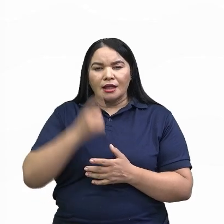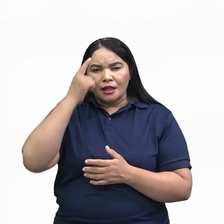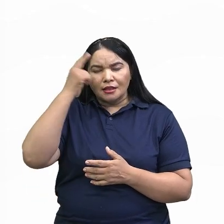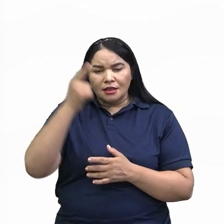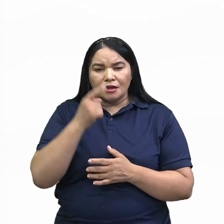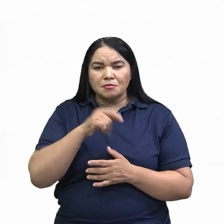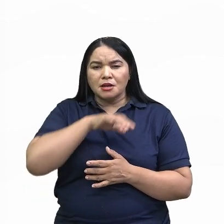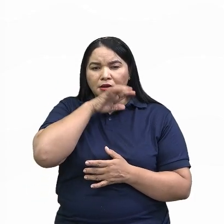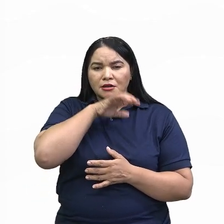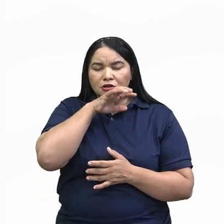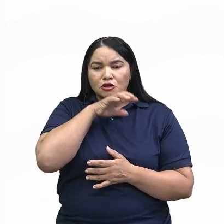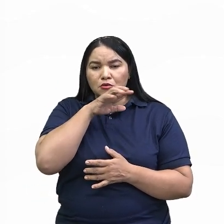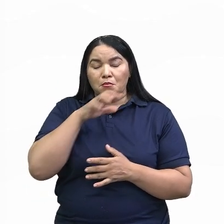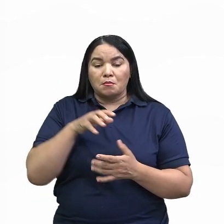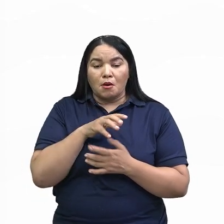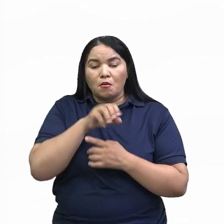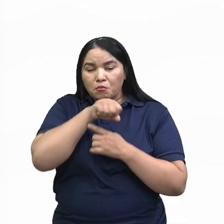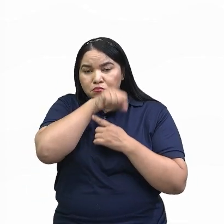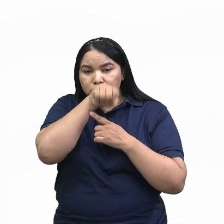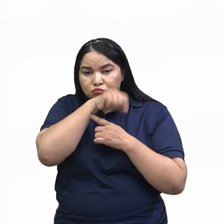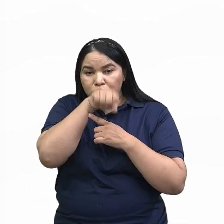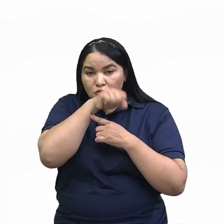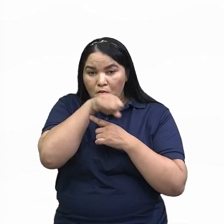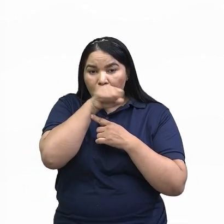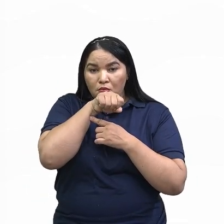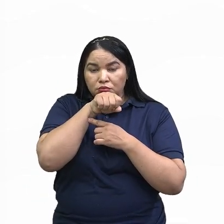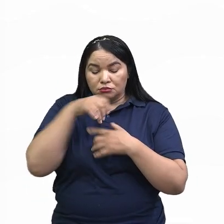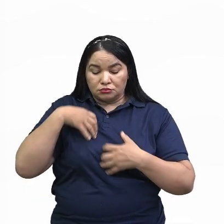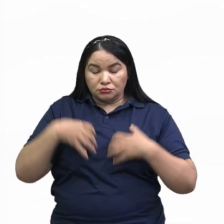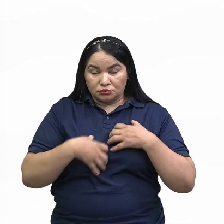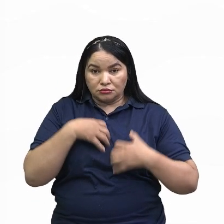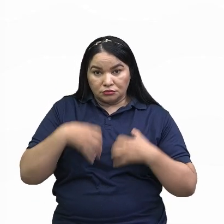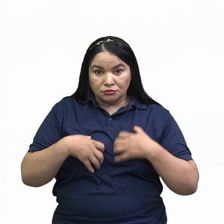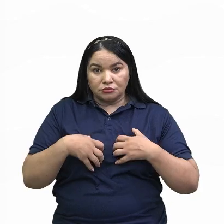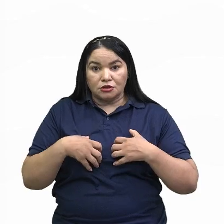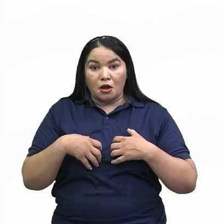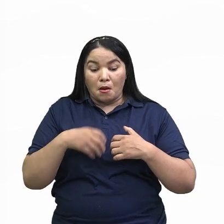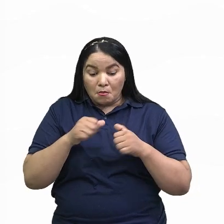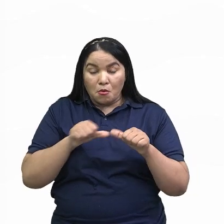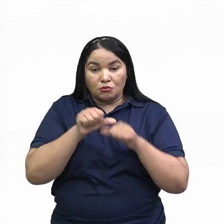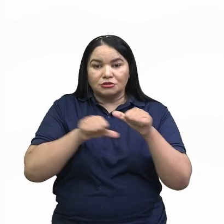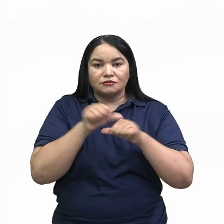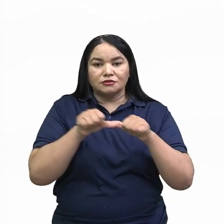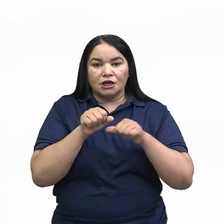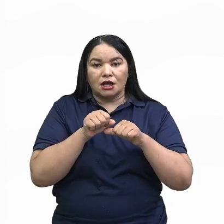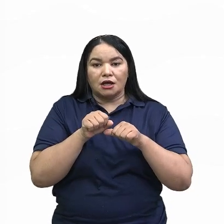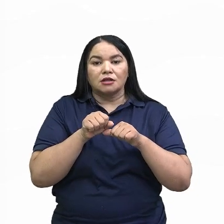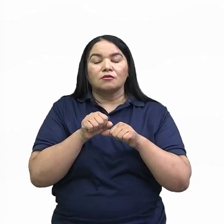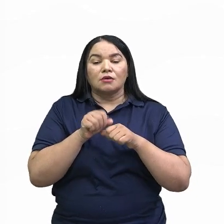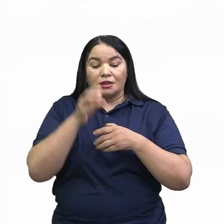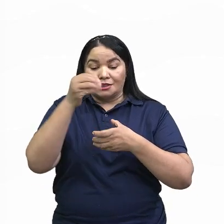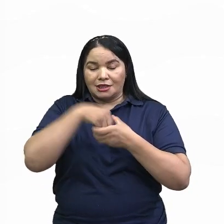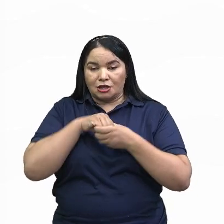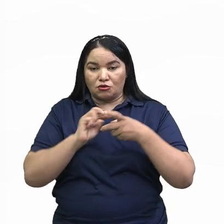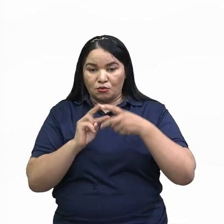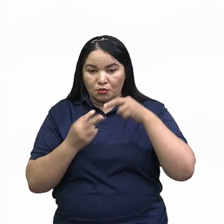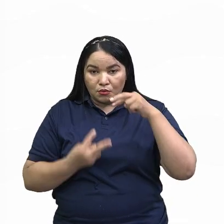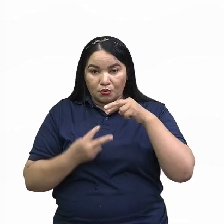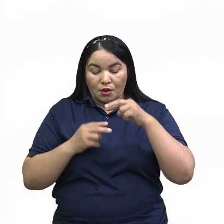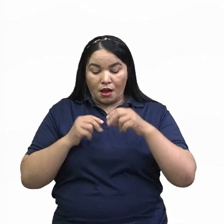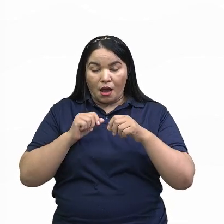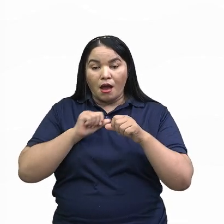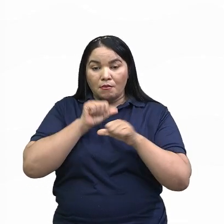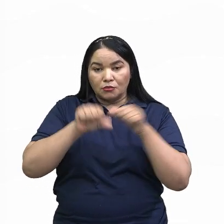era um organismo geneticamente modificado, acontecia ali também justamente uma técnica da engenharia genética para